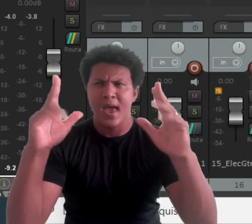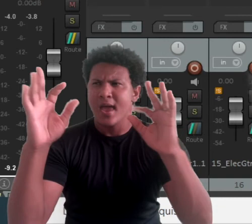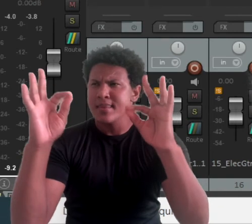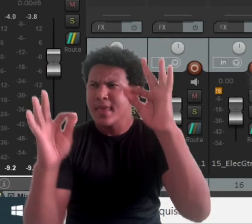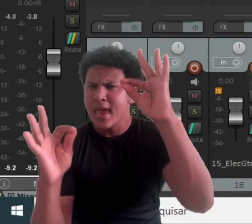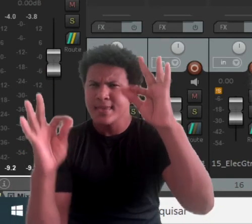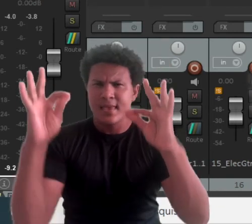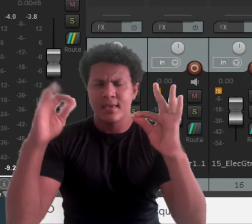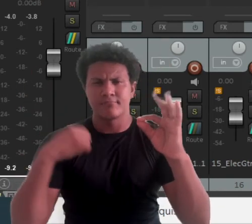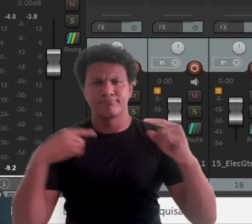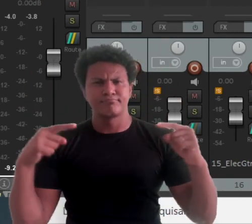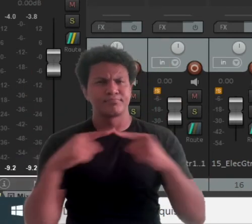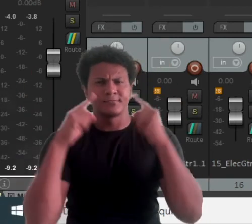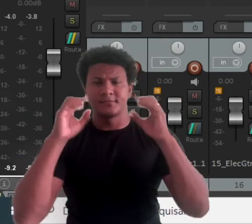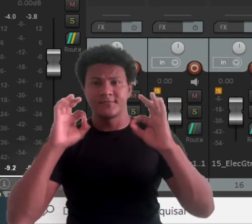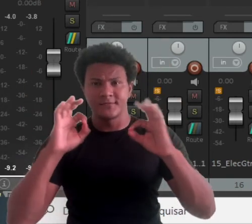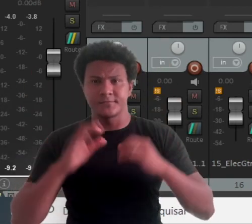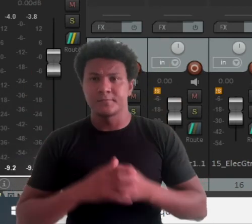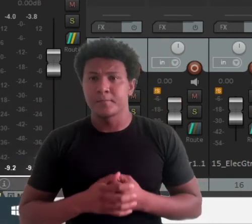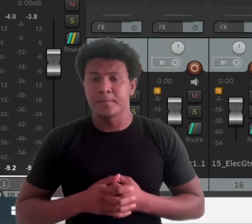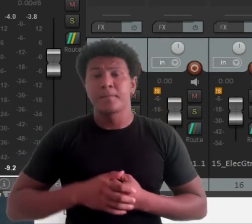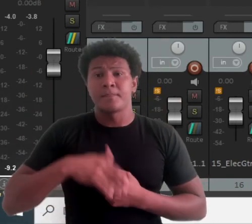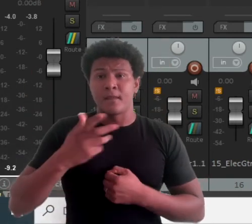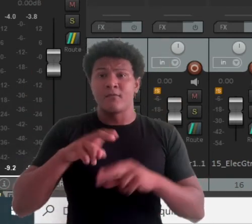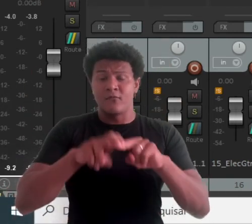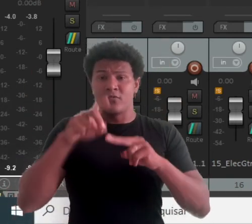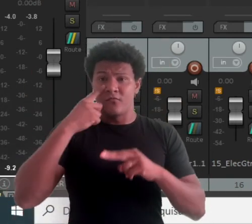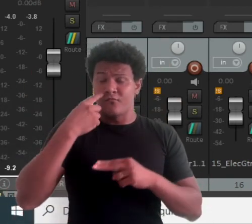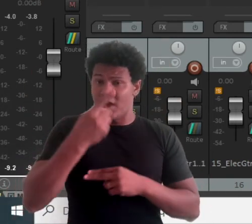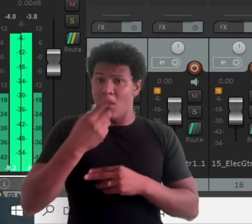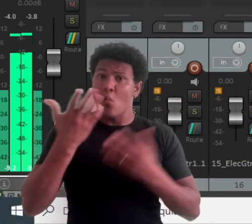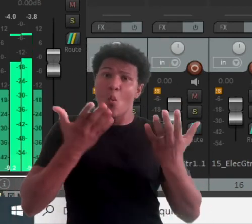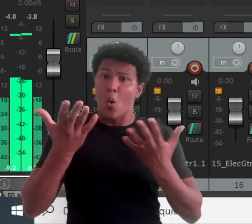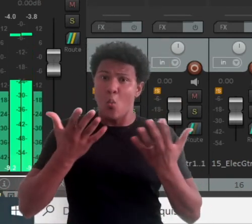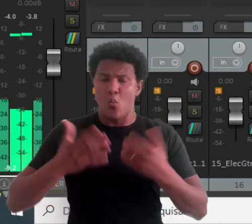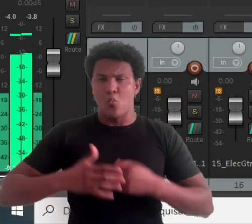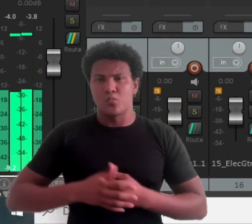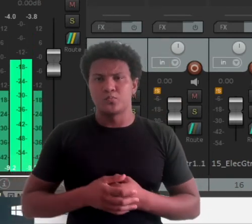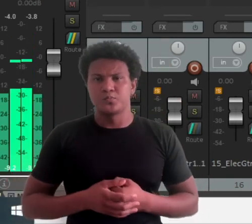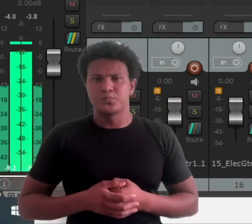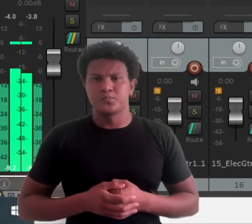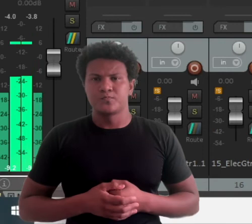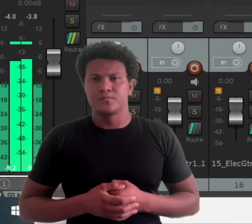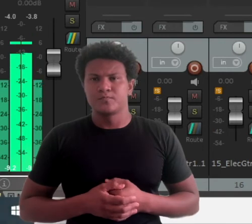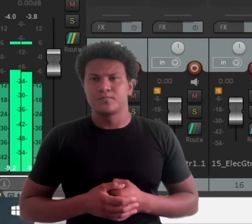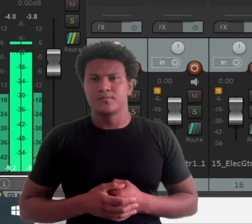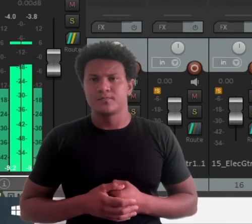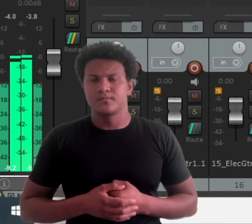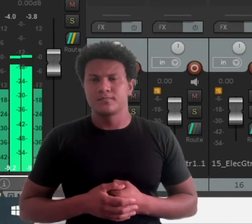ver aqui ele, as frequências que ele vai estar limitando, olha só.